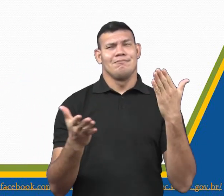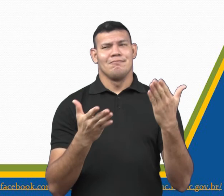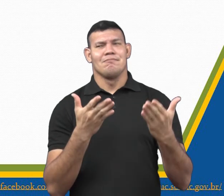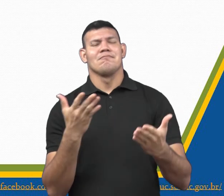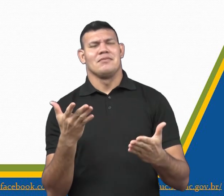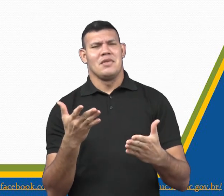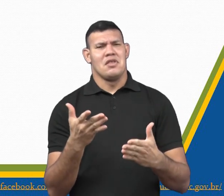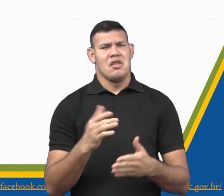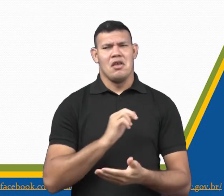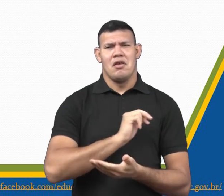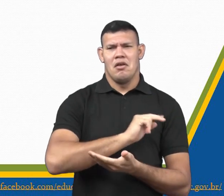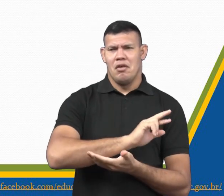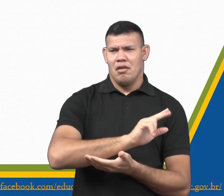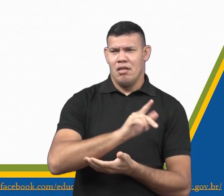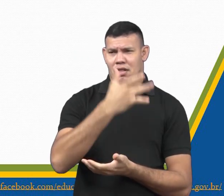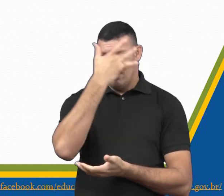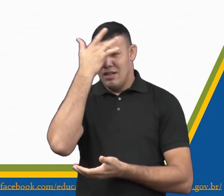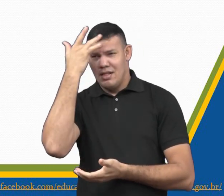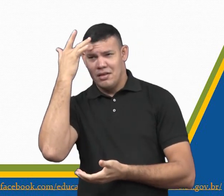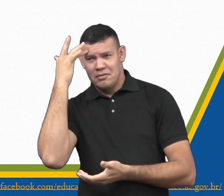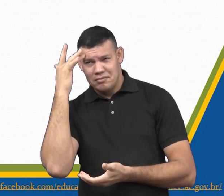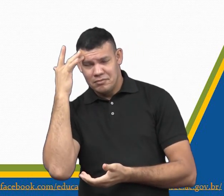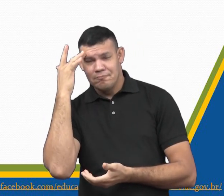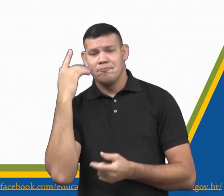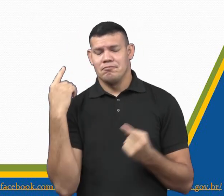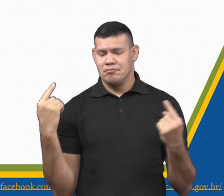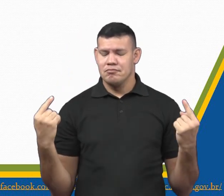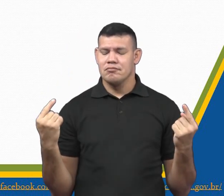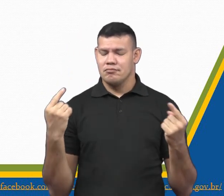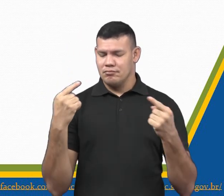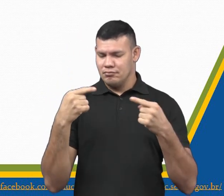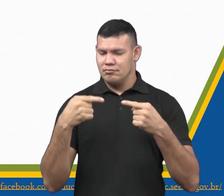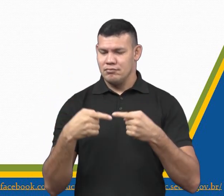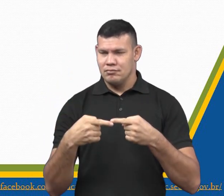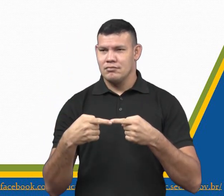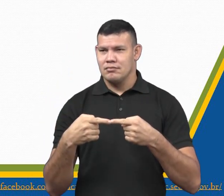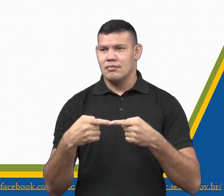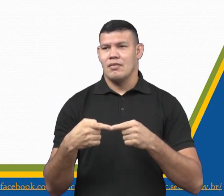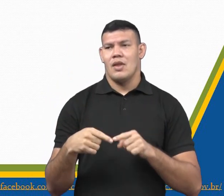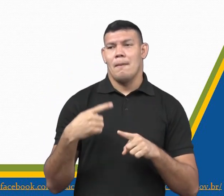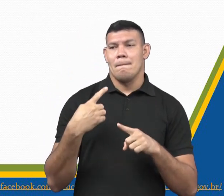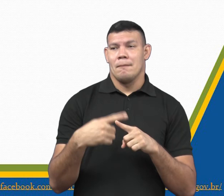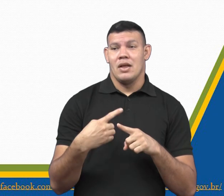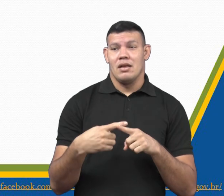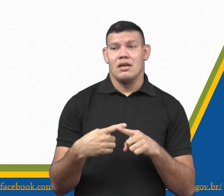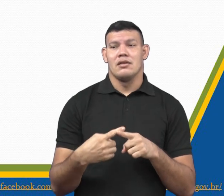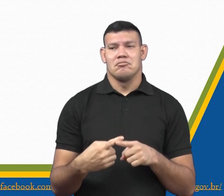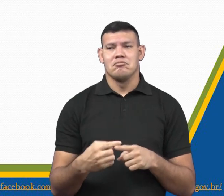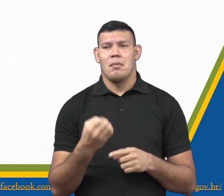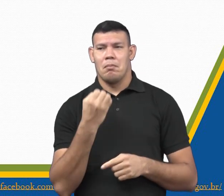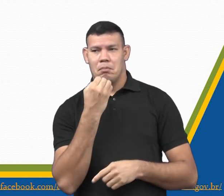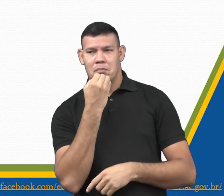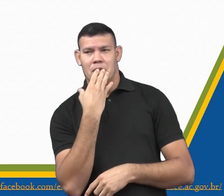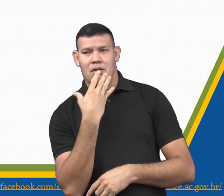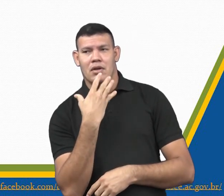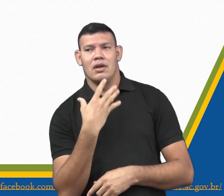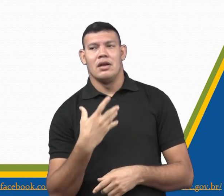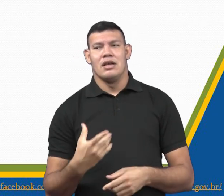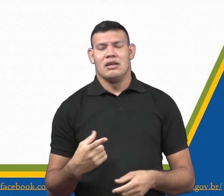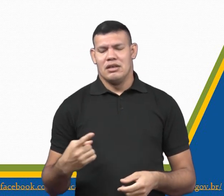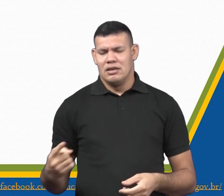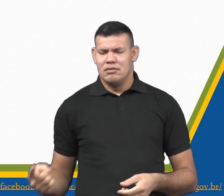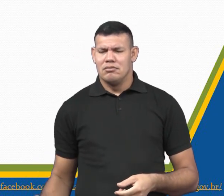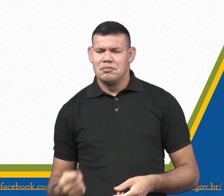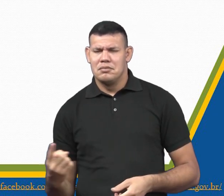deve concordar com a afirmação. Sem viagens, a vida se tornaria uma eterna rotina. Viajar, tanto no